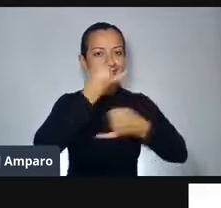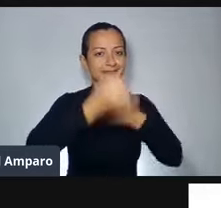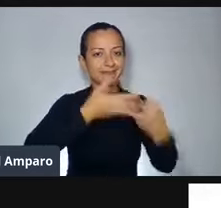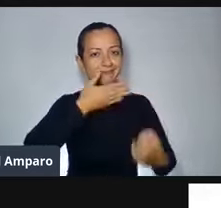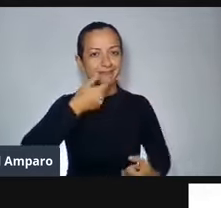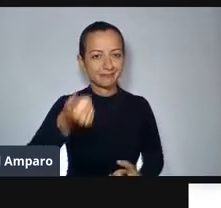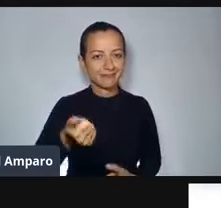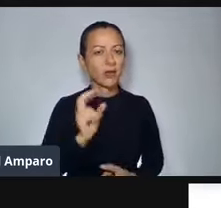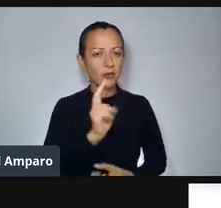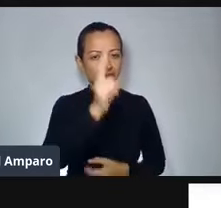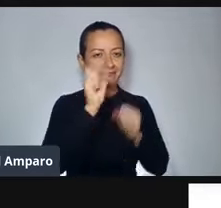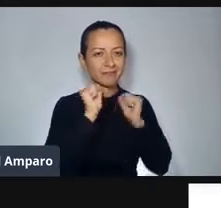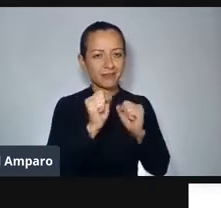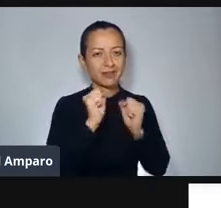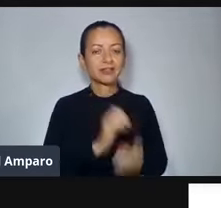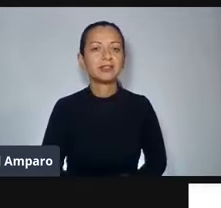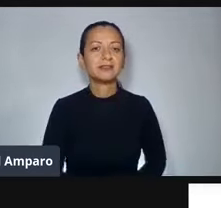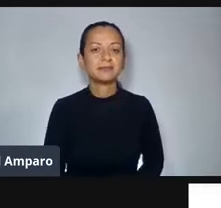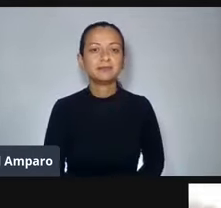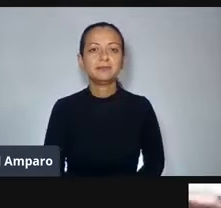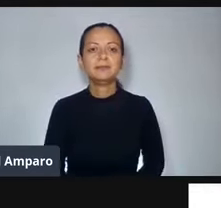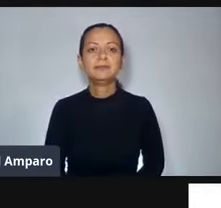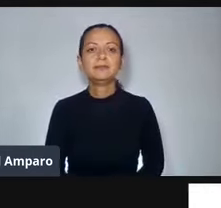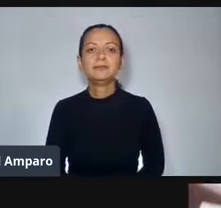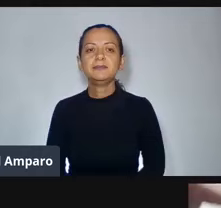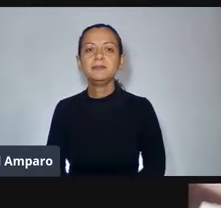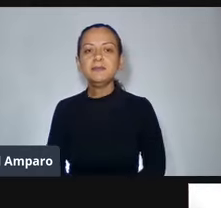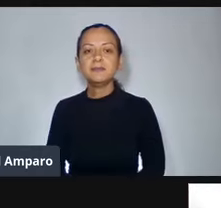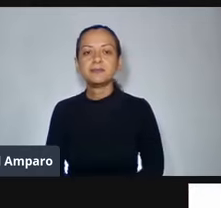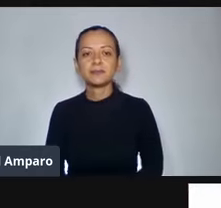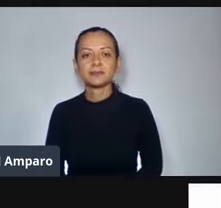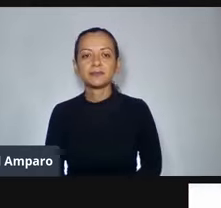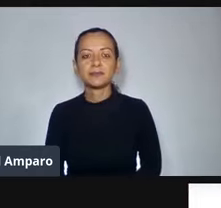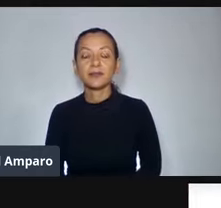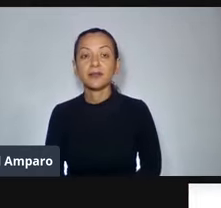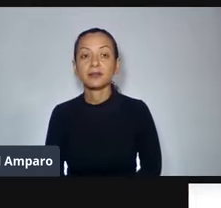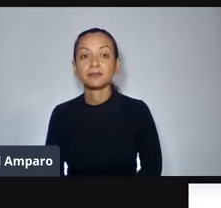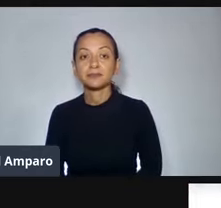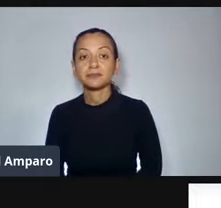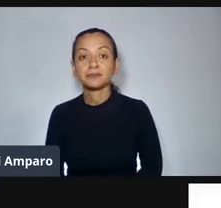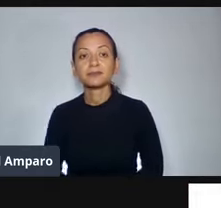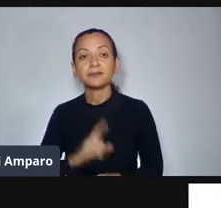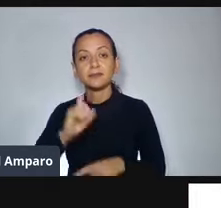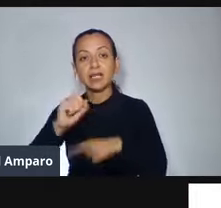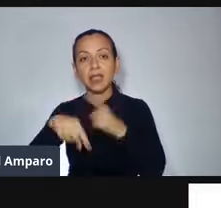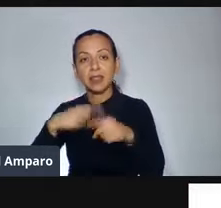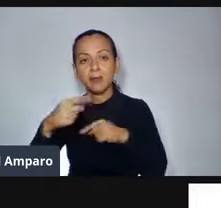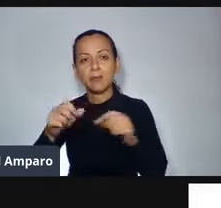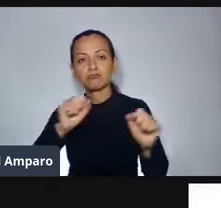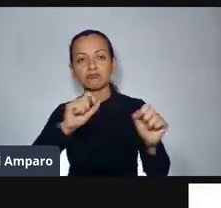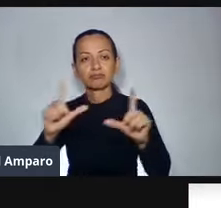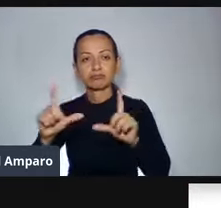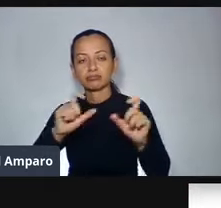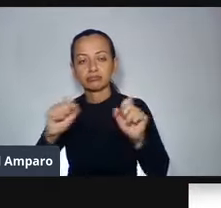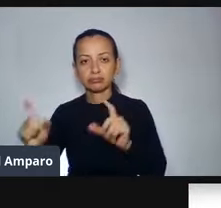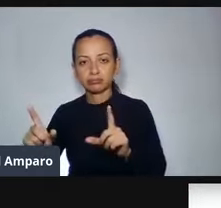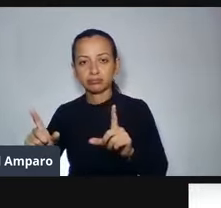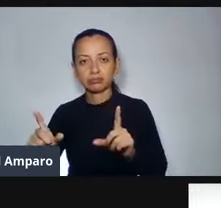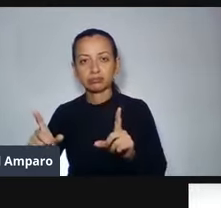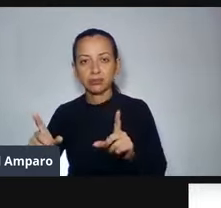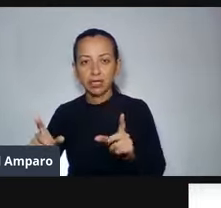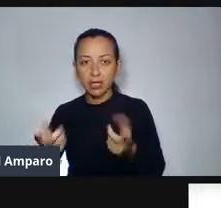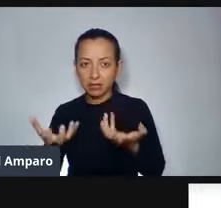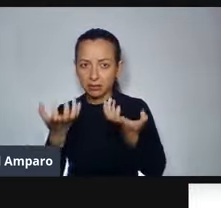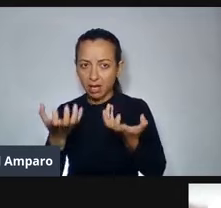vontade, tá? Tá, eu preciso ver aí, depois o Guilherme passa, né? Os slides? Então, por que que